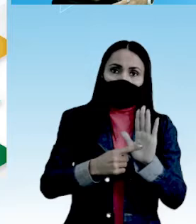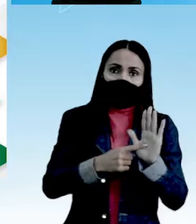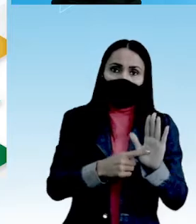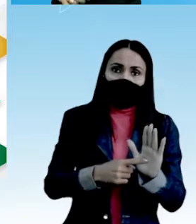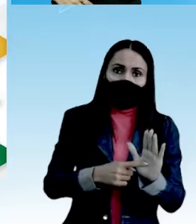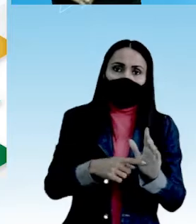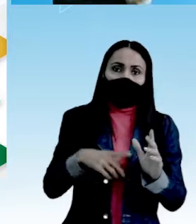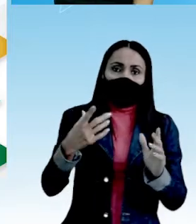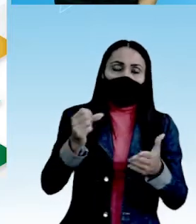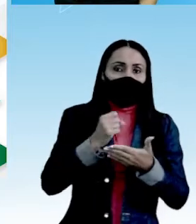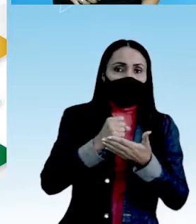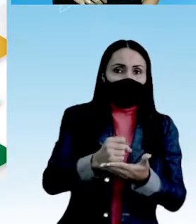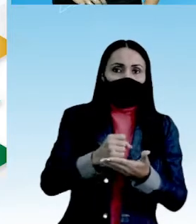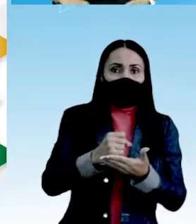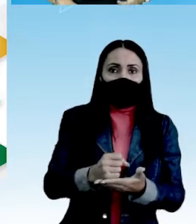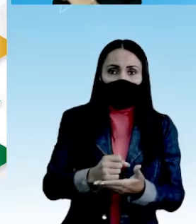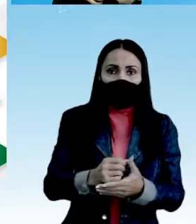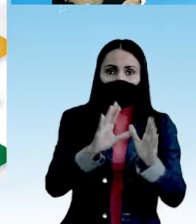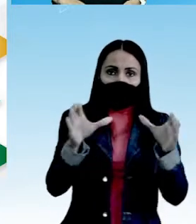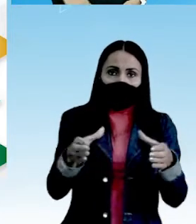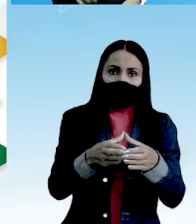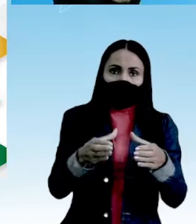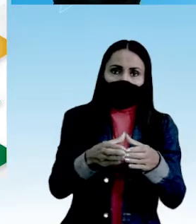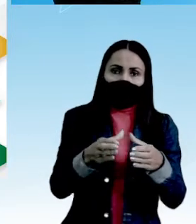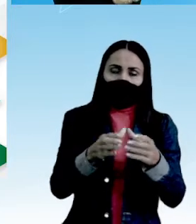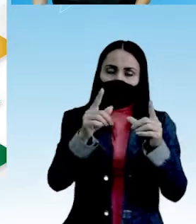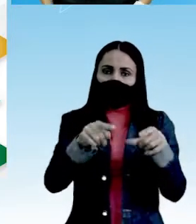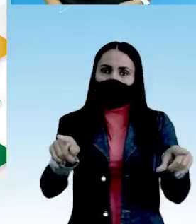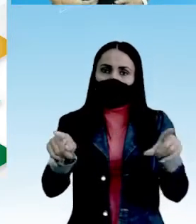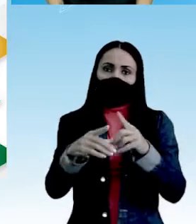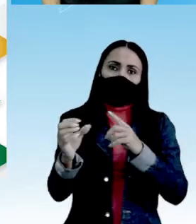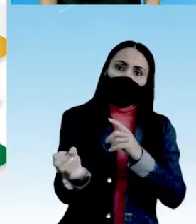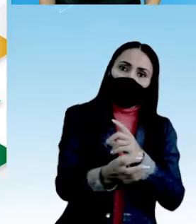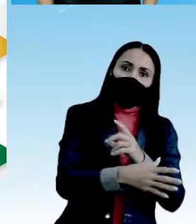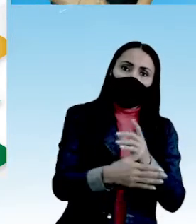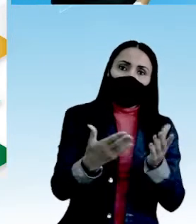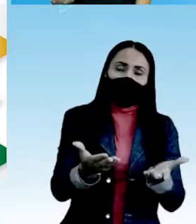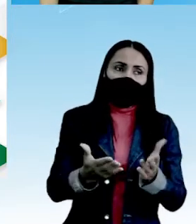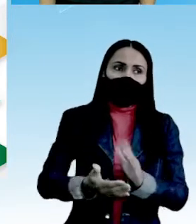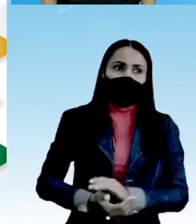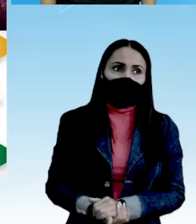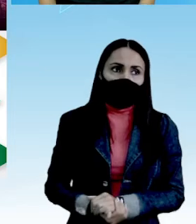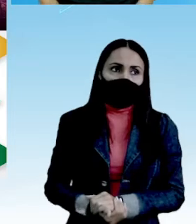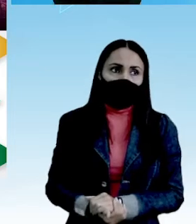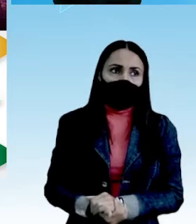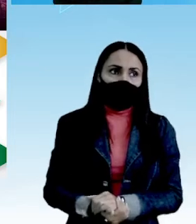shows, ajuda bandas novas, né? Enfim, é uma